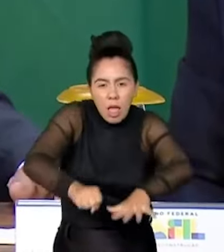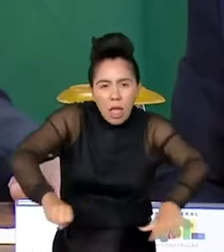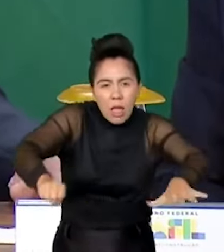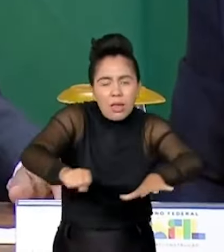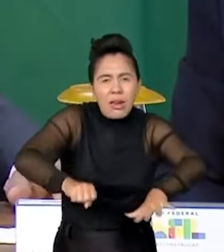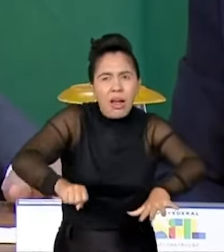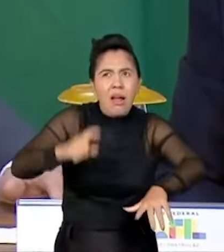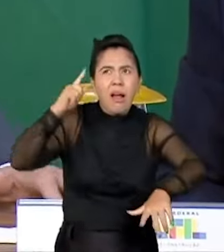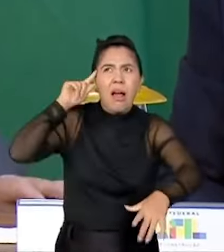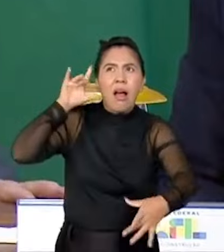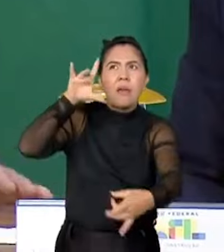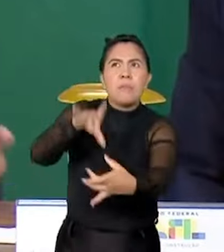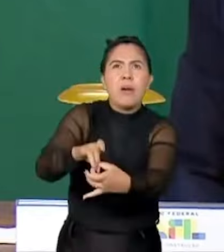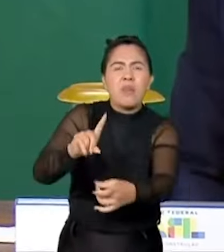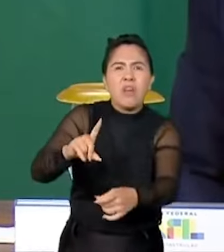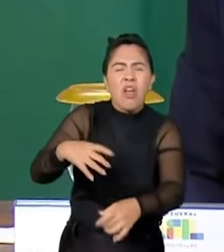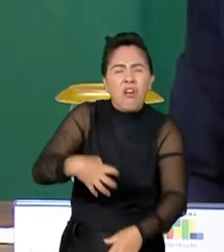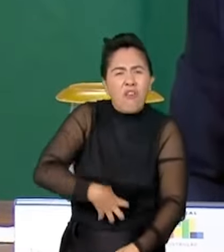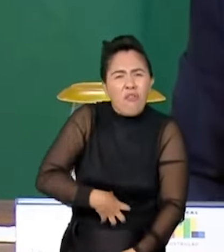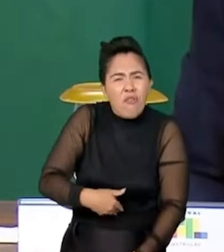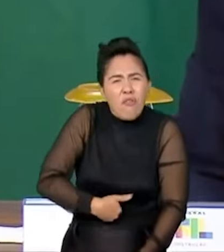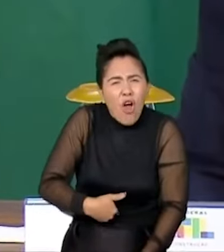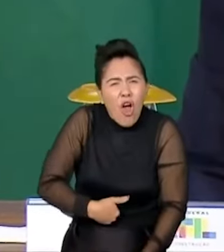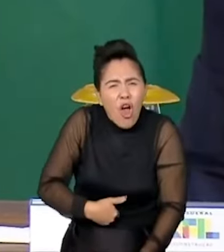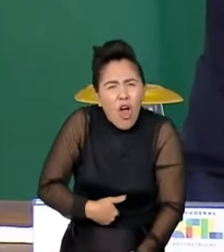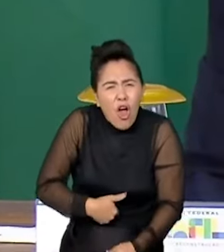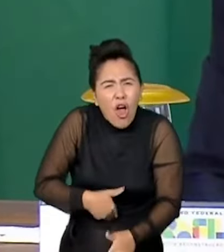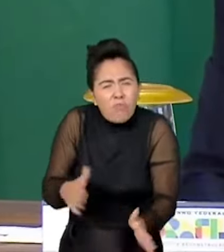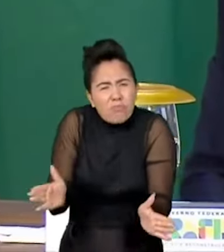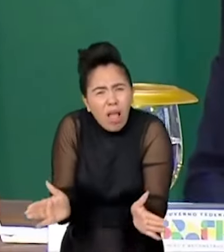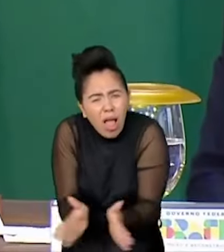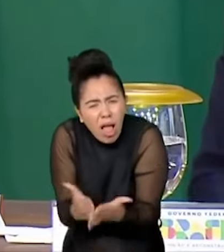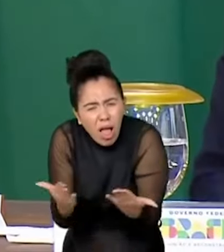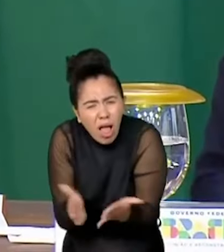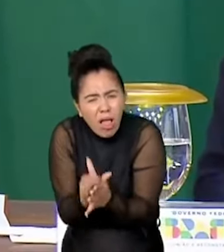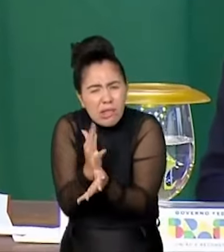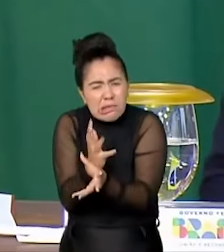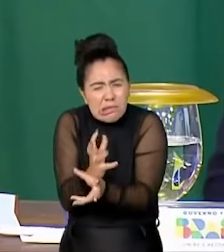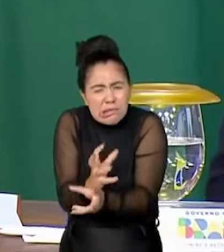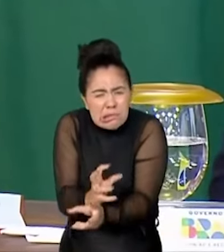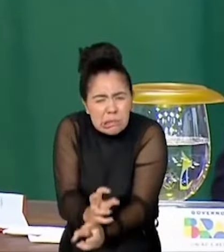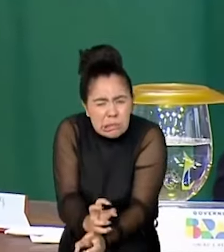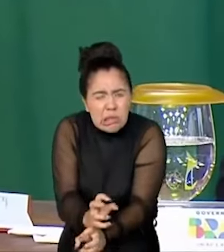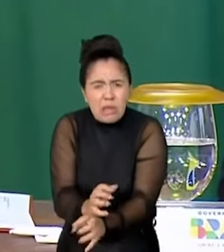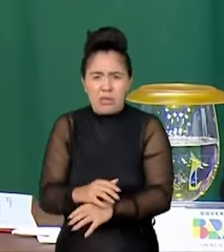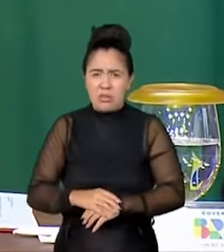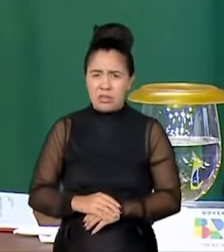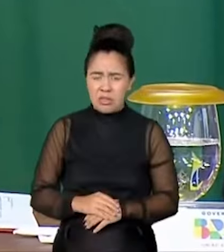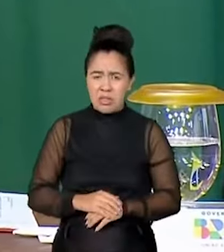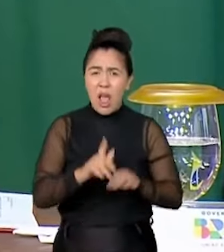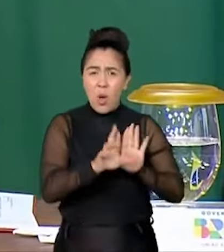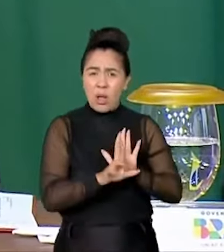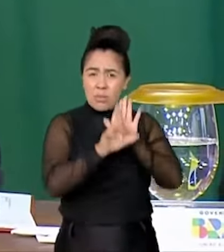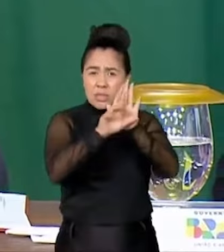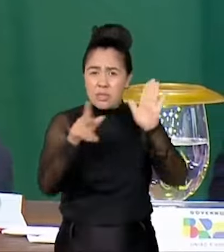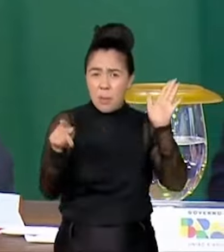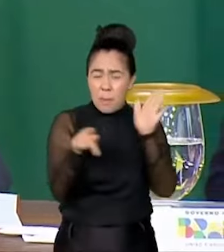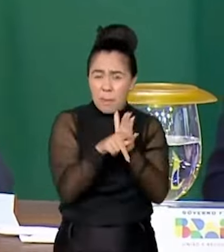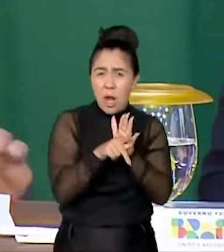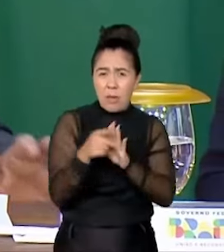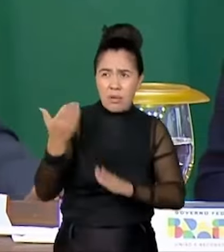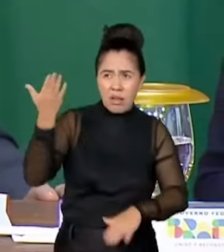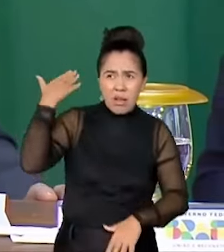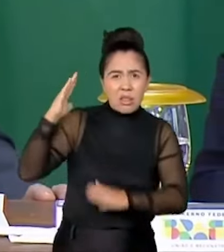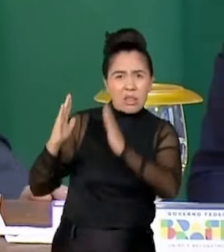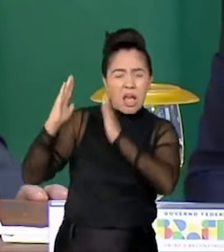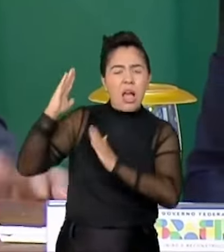fome, a gente lembrava de pobreza. Os governantes da época, Haddad, criavam uma coisa chamada frente de